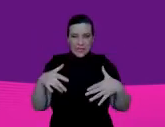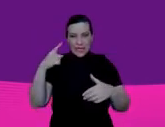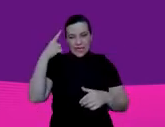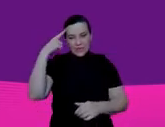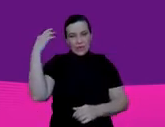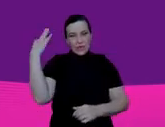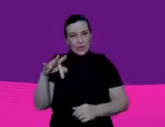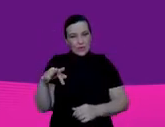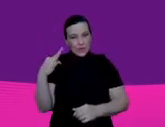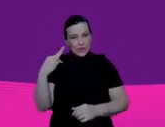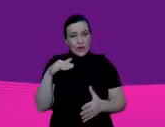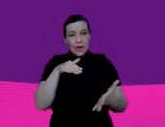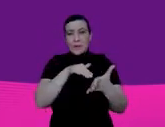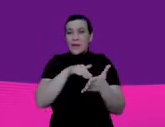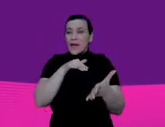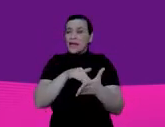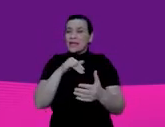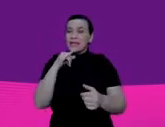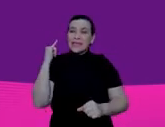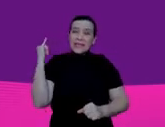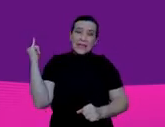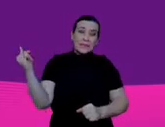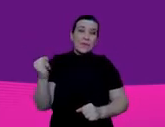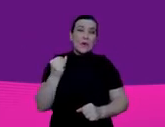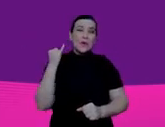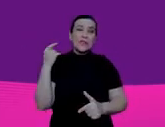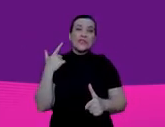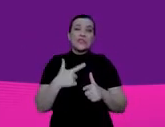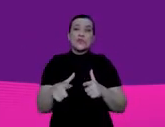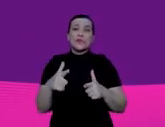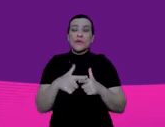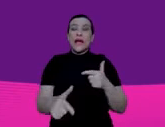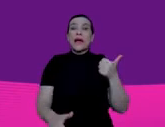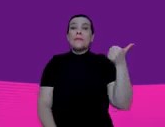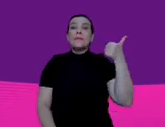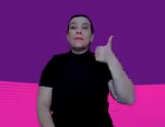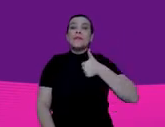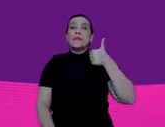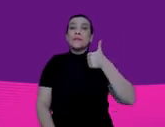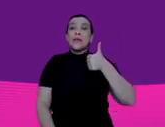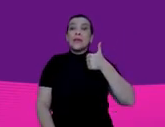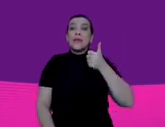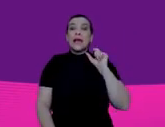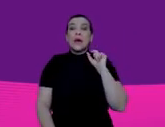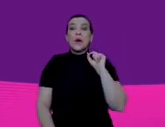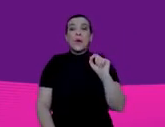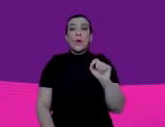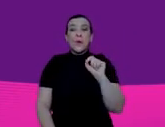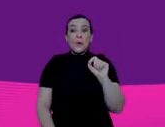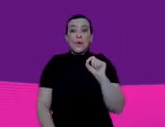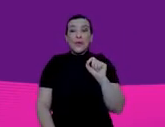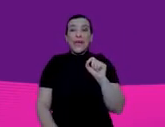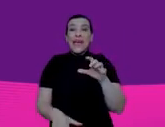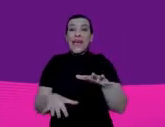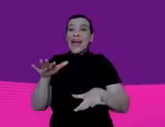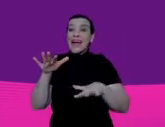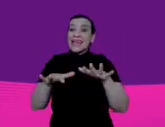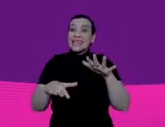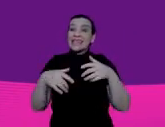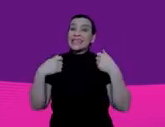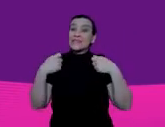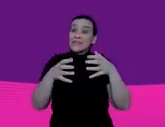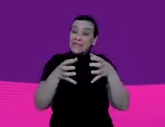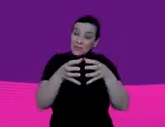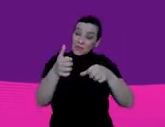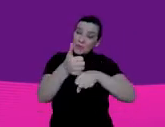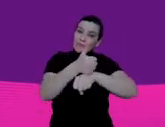mais importantes desse problema, a primeira, inclusive, justamente a carência de treinamento no diagnóstico, no